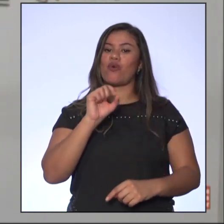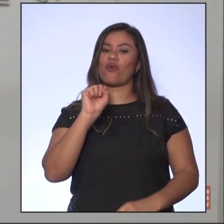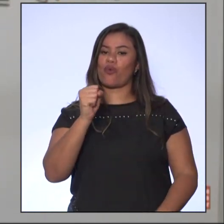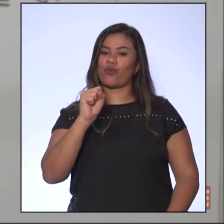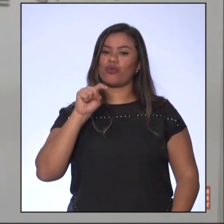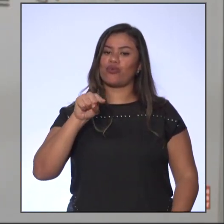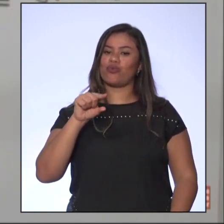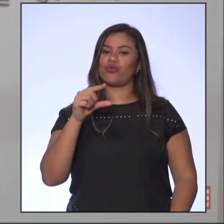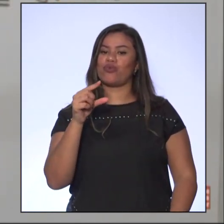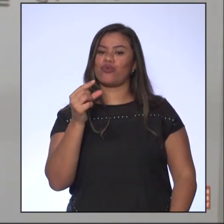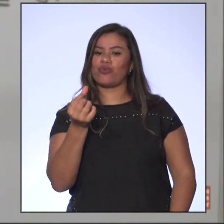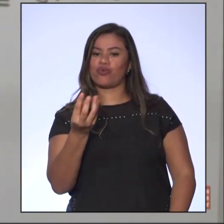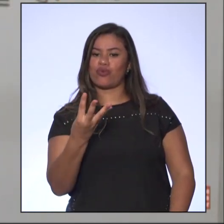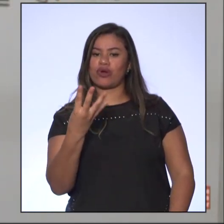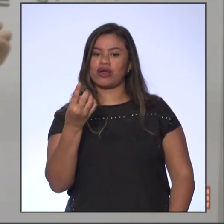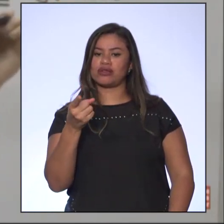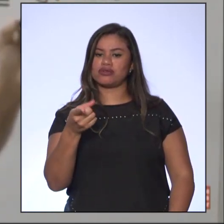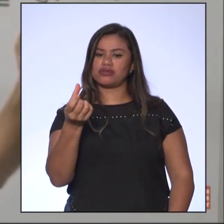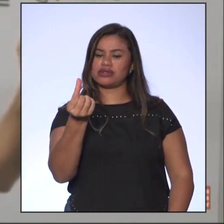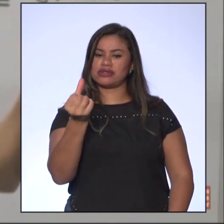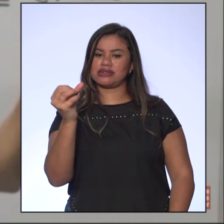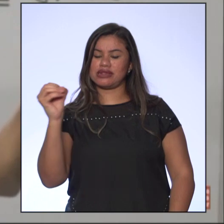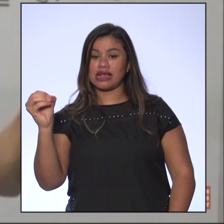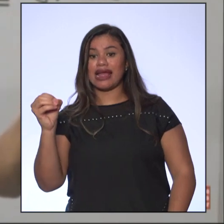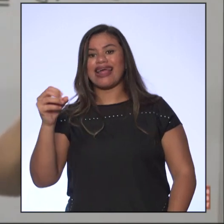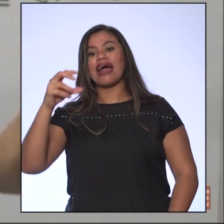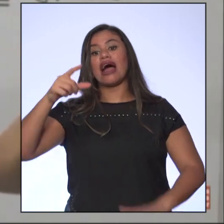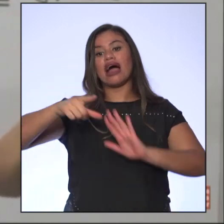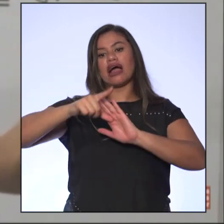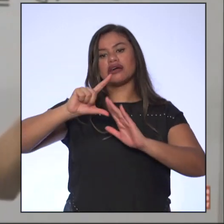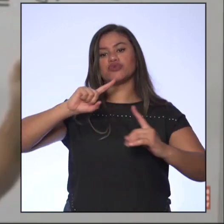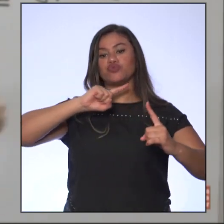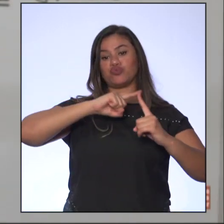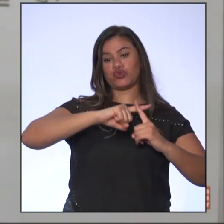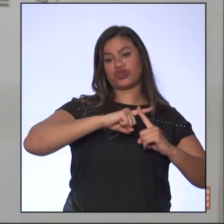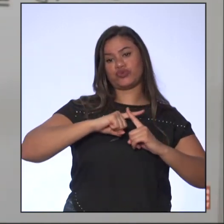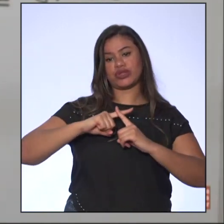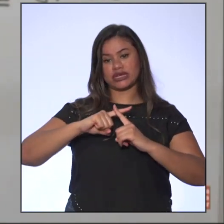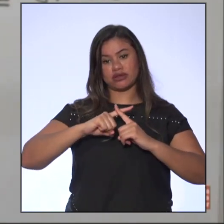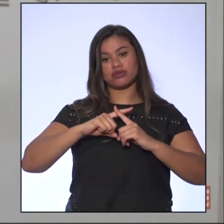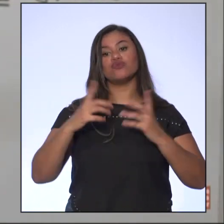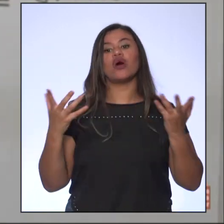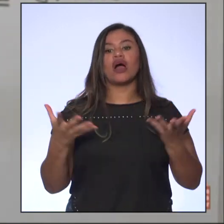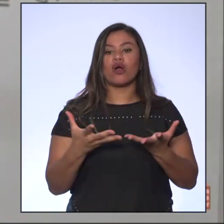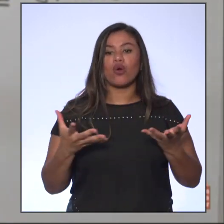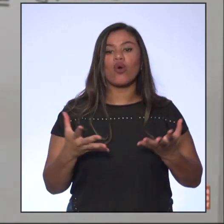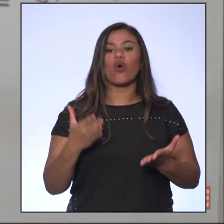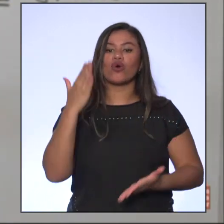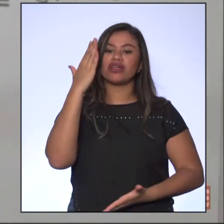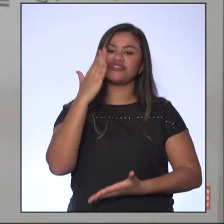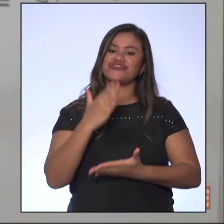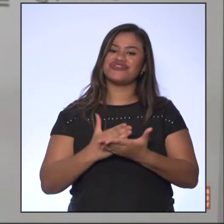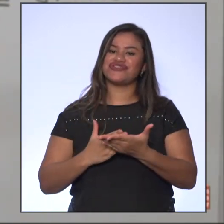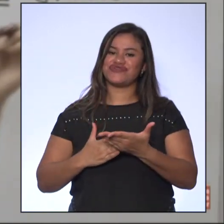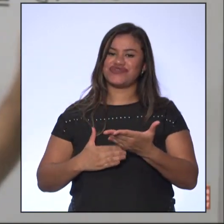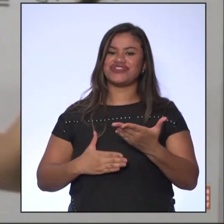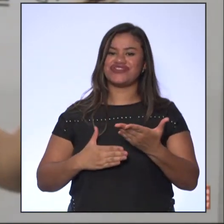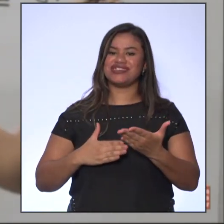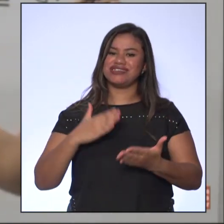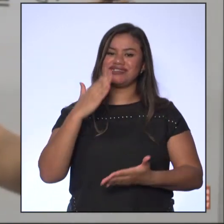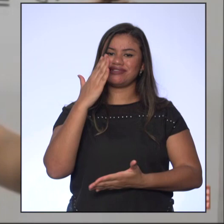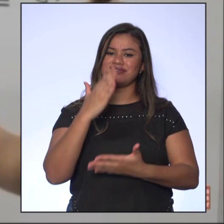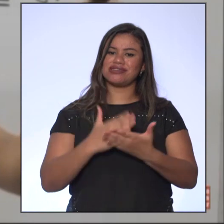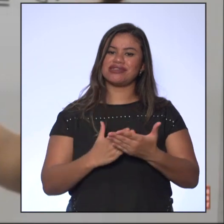está multiplicando, passou dividindo. E aqui você pode cortar. Eu vou dizer assim, pachacar.